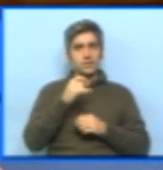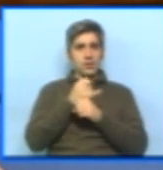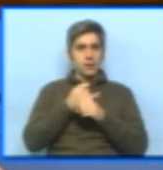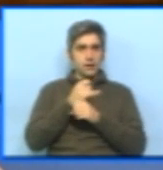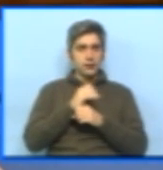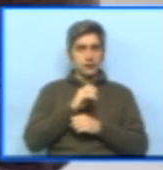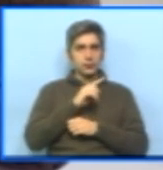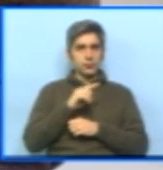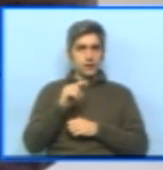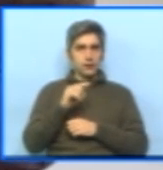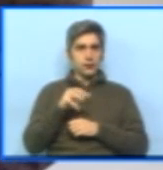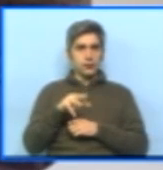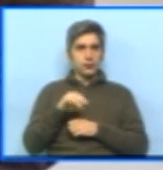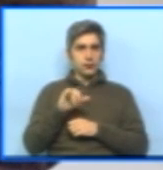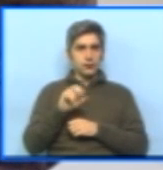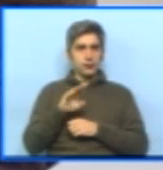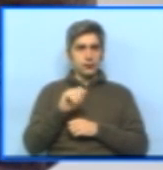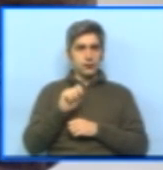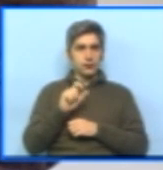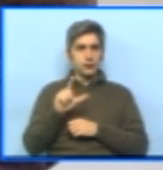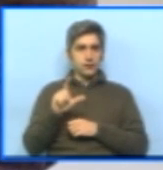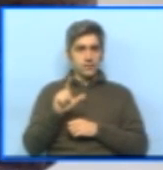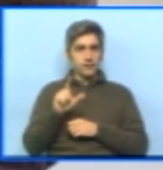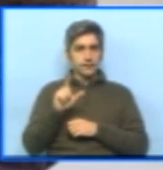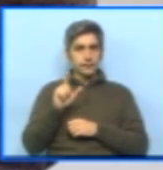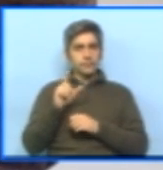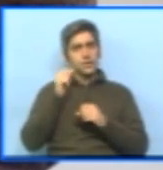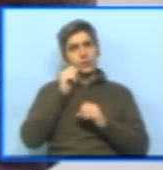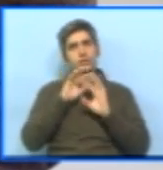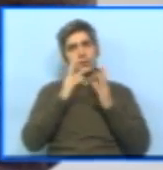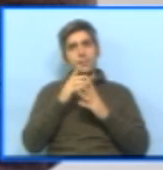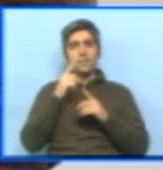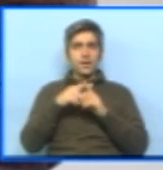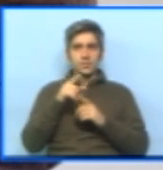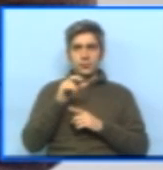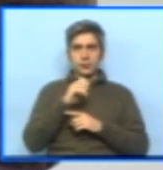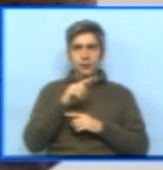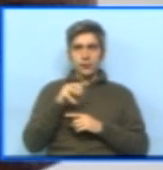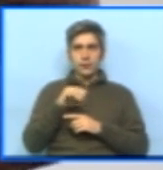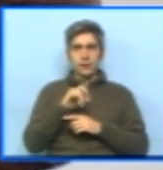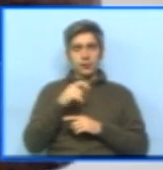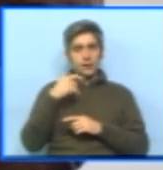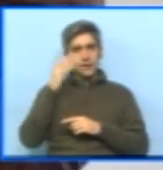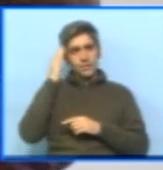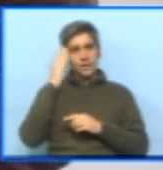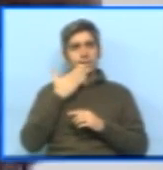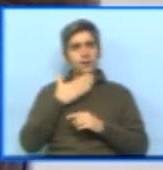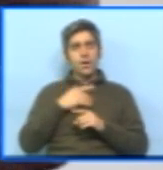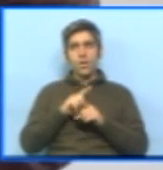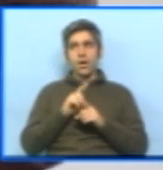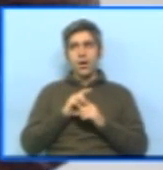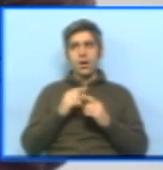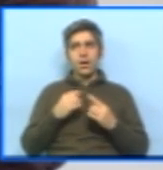em geral, mas neste caso São Miguel em particular, tem esta capacidade de nos limpar